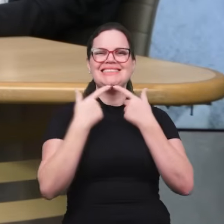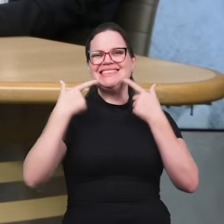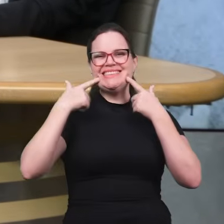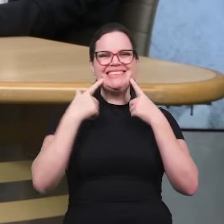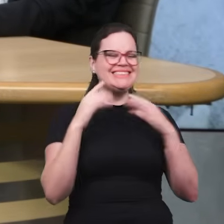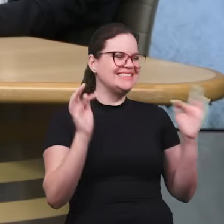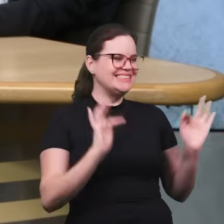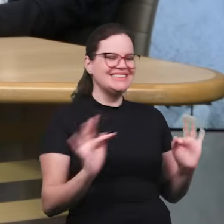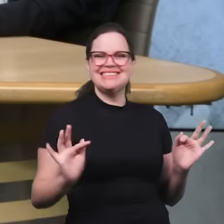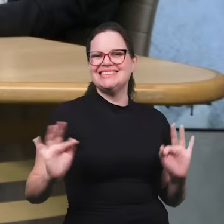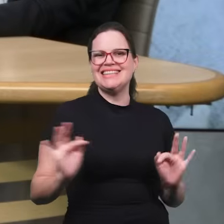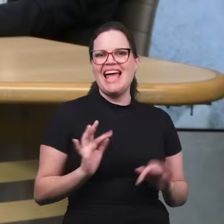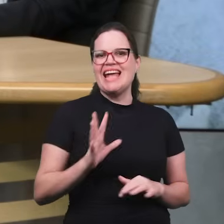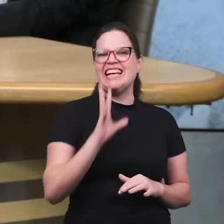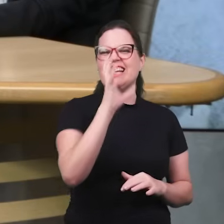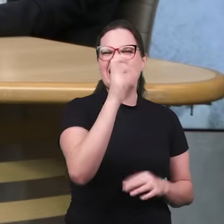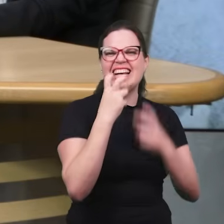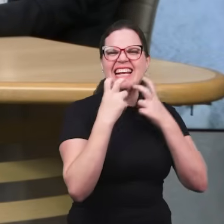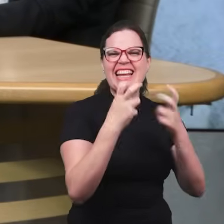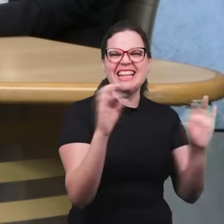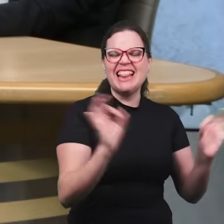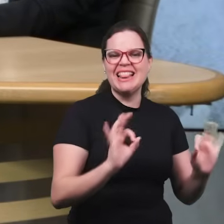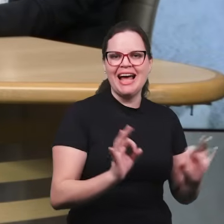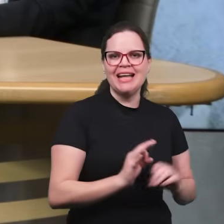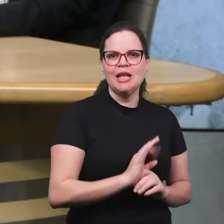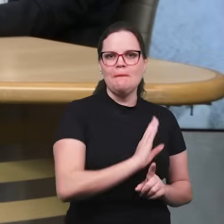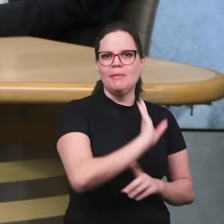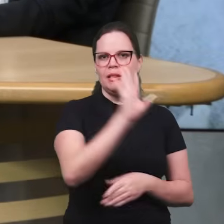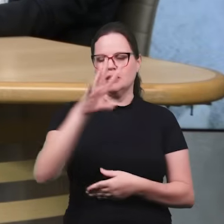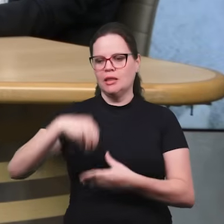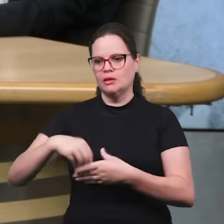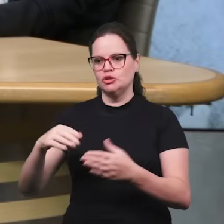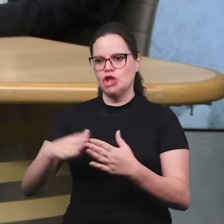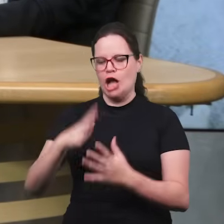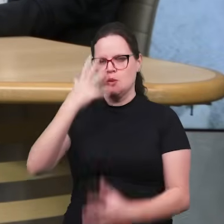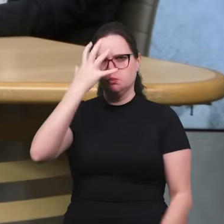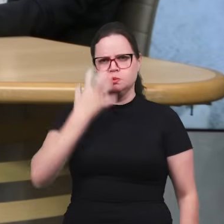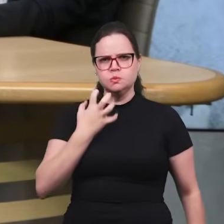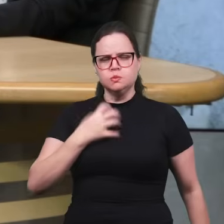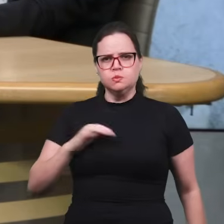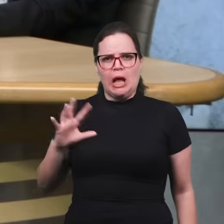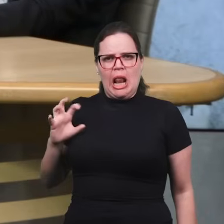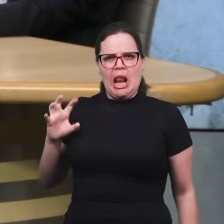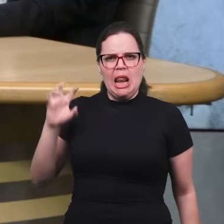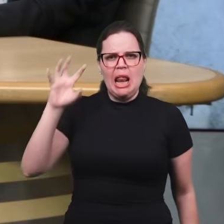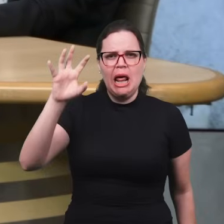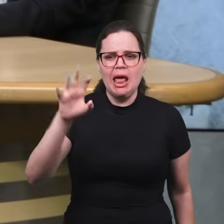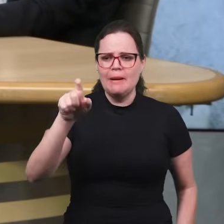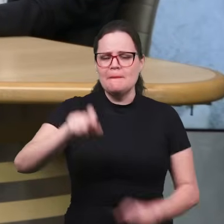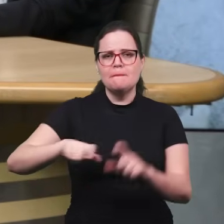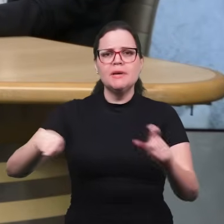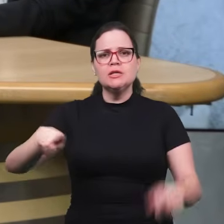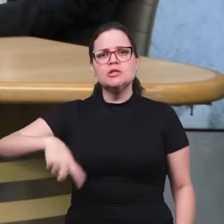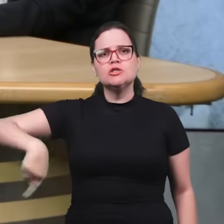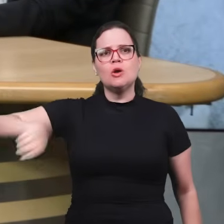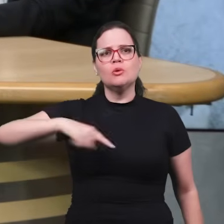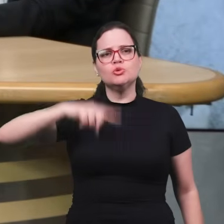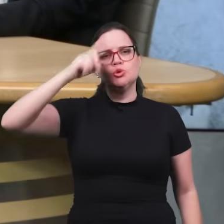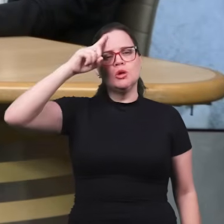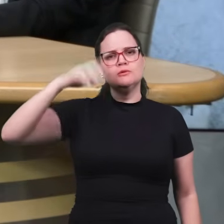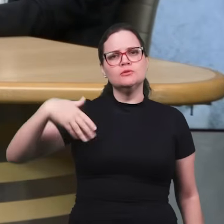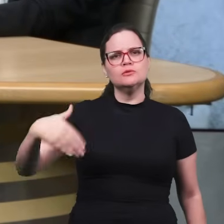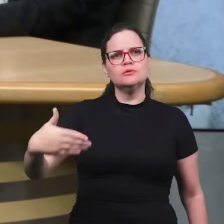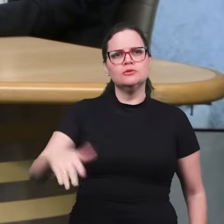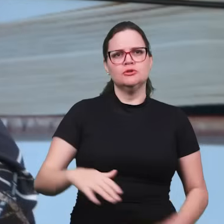para todos, mas quando chega dentro de casa, aí parece que nós entendemos que aquelas pessoas que estão ali no nosso